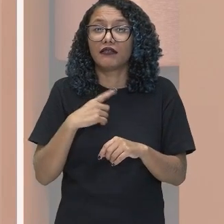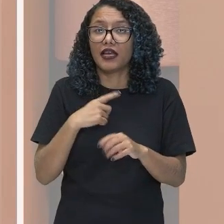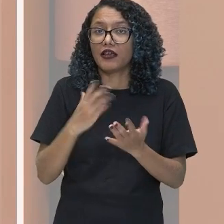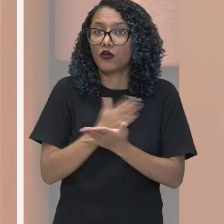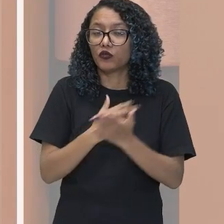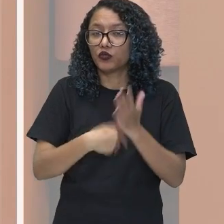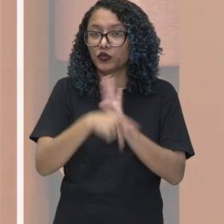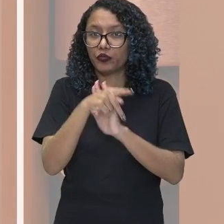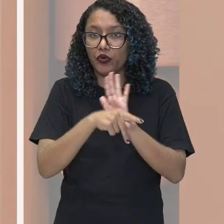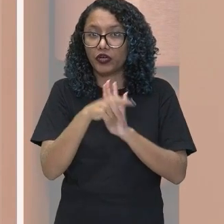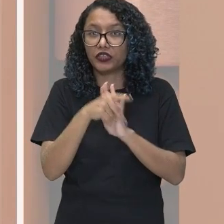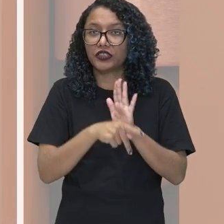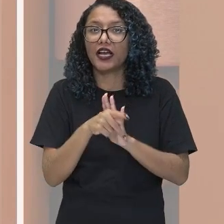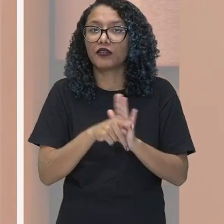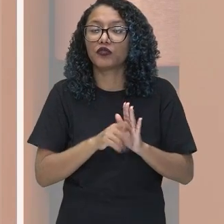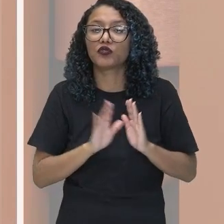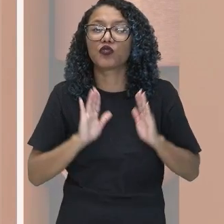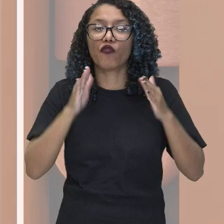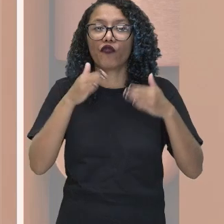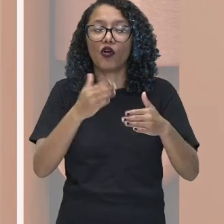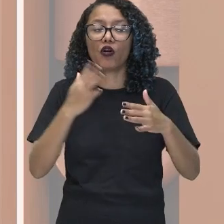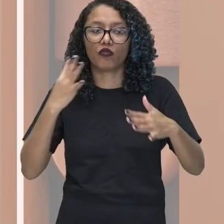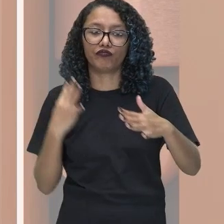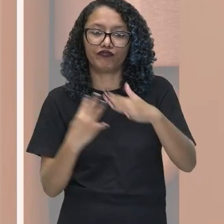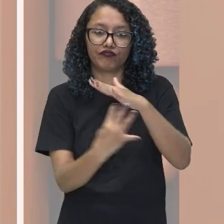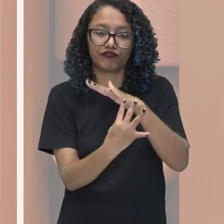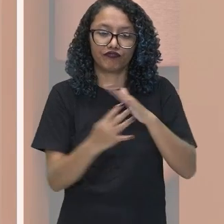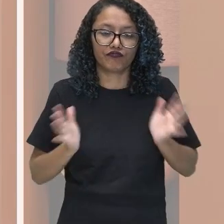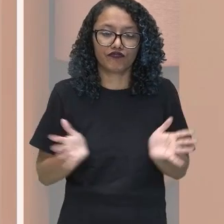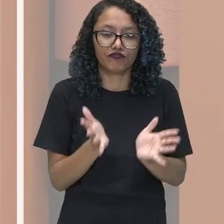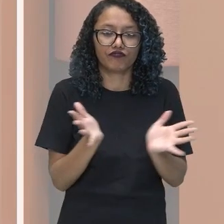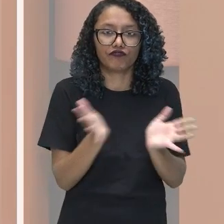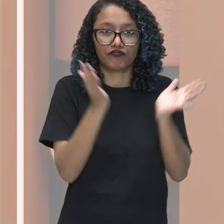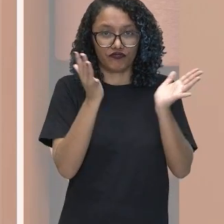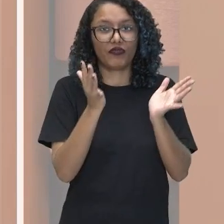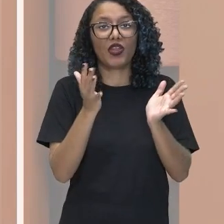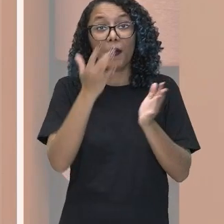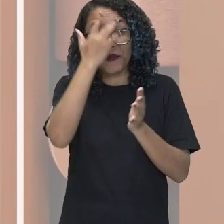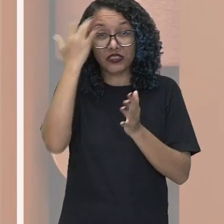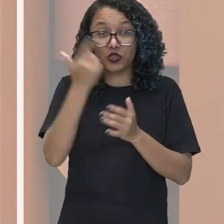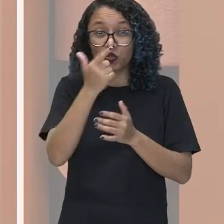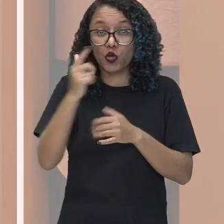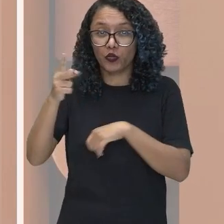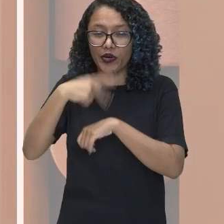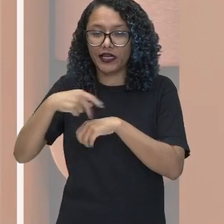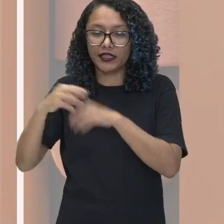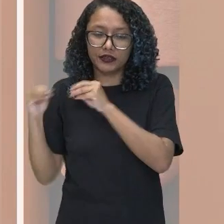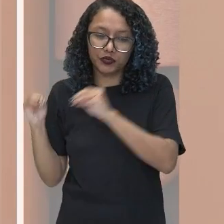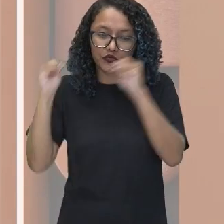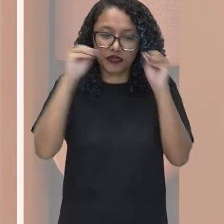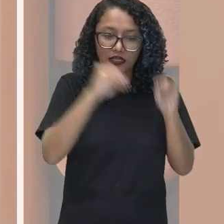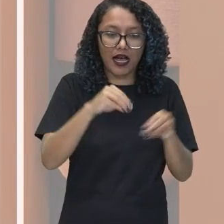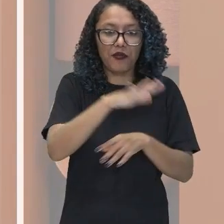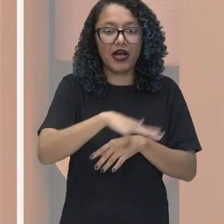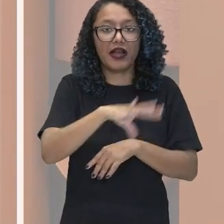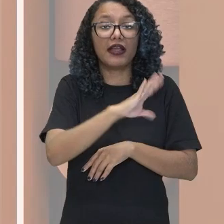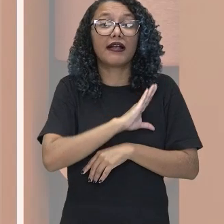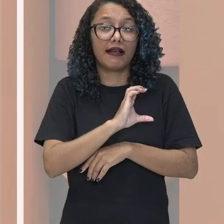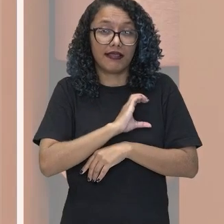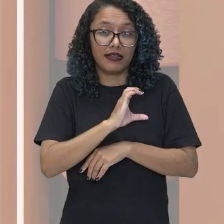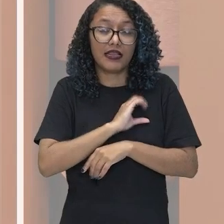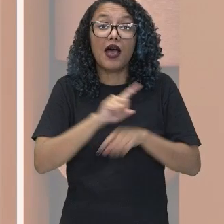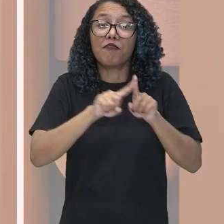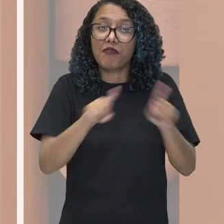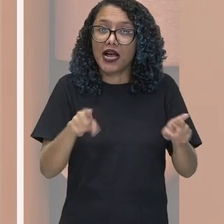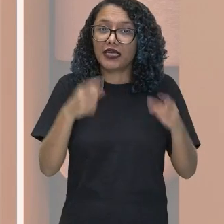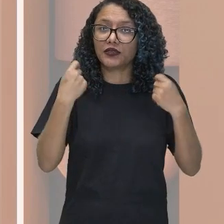positivas para a migração, ou seja, se estimule a ida da população de outros países para o Canadá. No entanto, tem que levar em